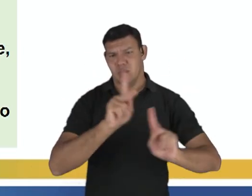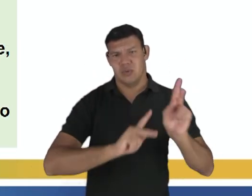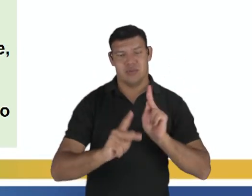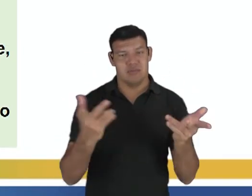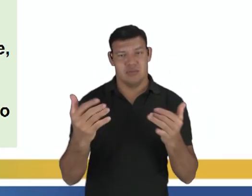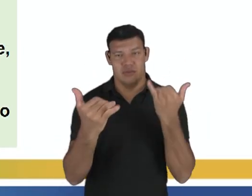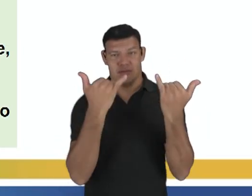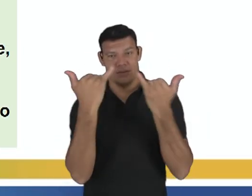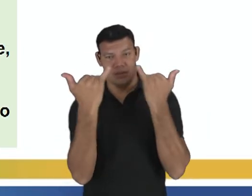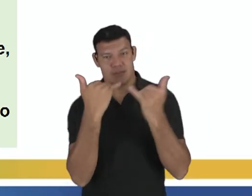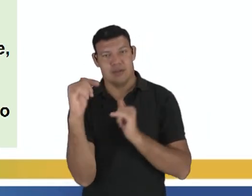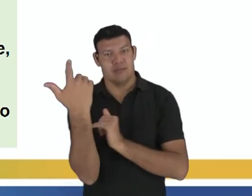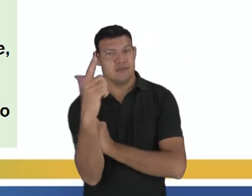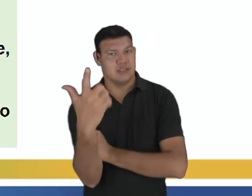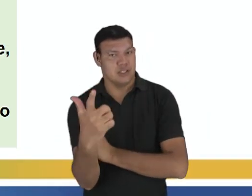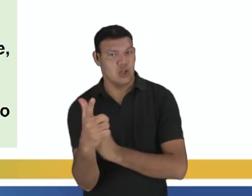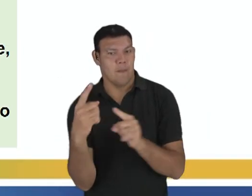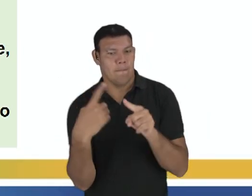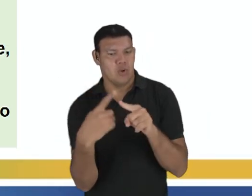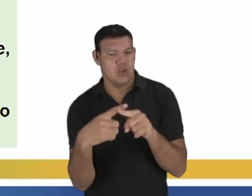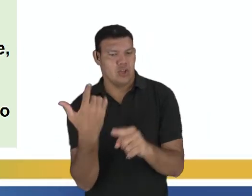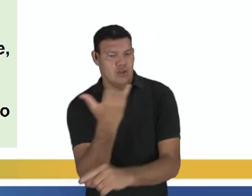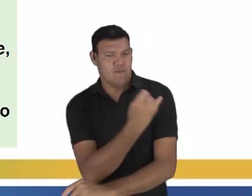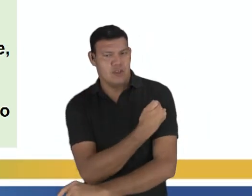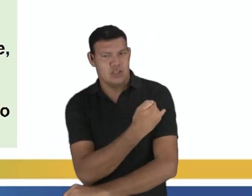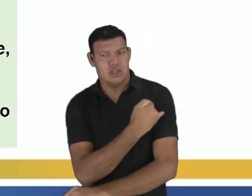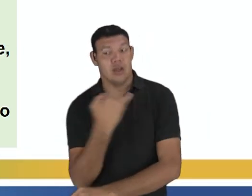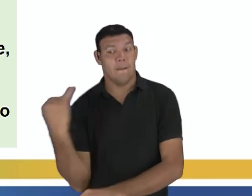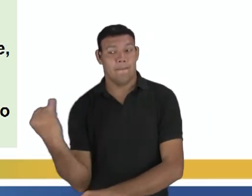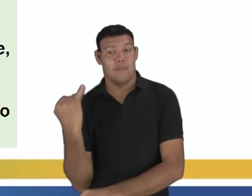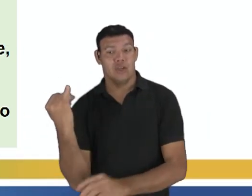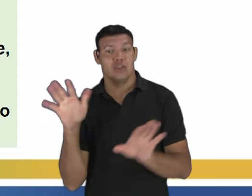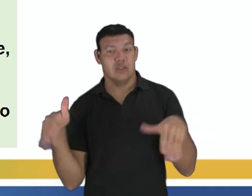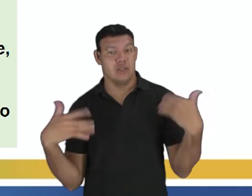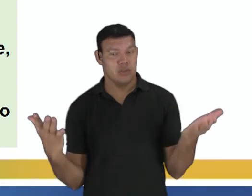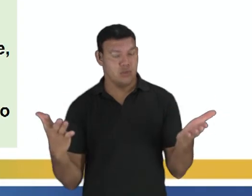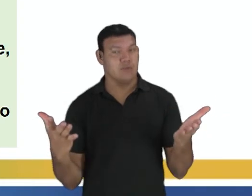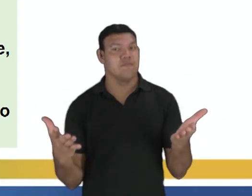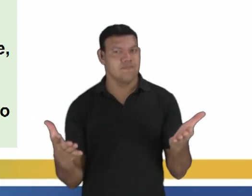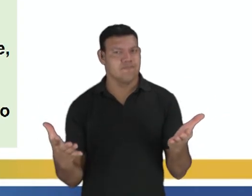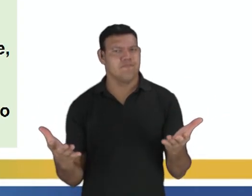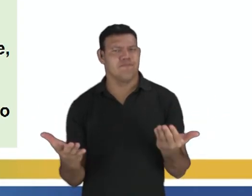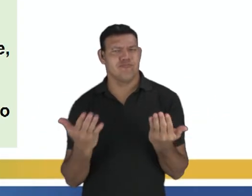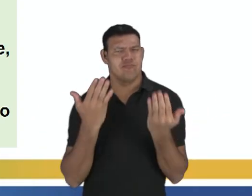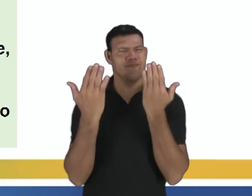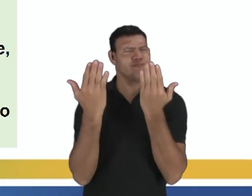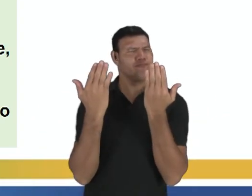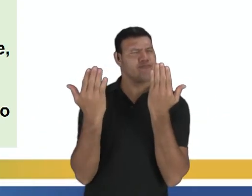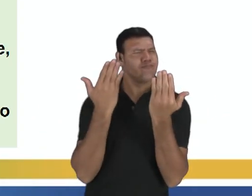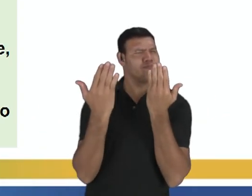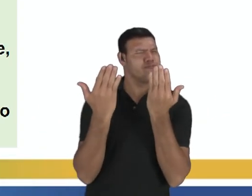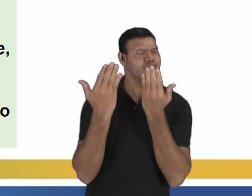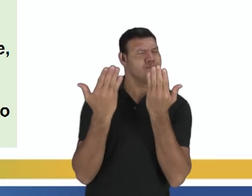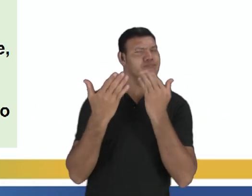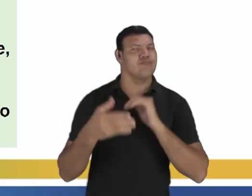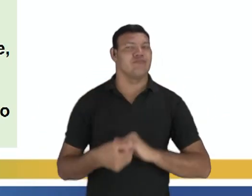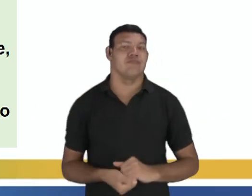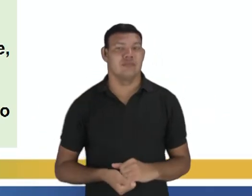muita informação sobre o que era a vacinação e por que a vacinação era importante para combater as doenças, eles ficavam ali